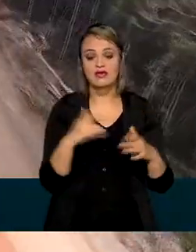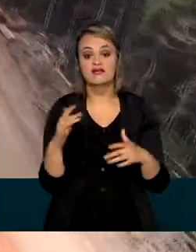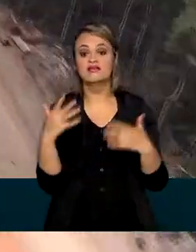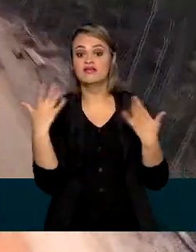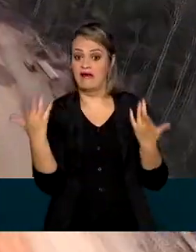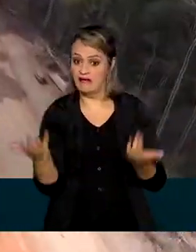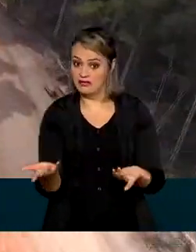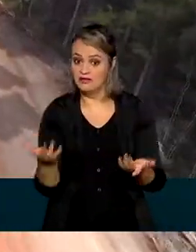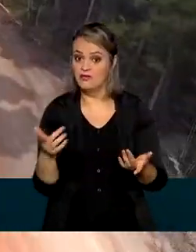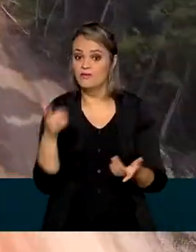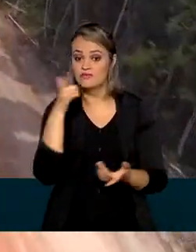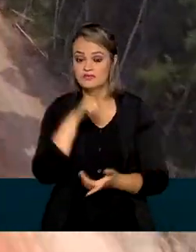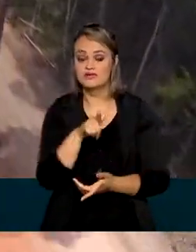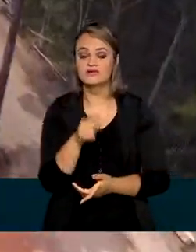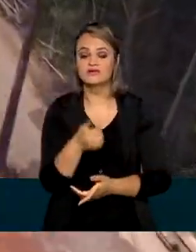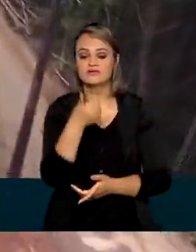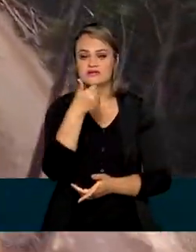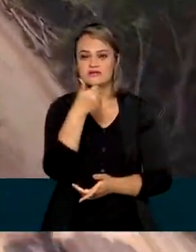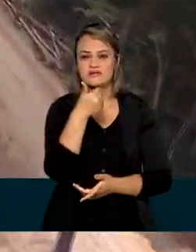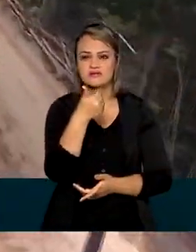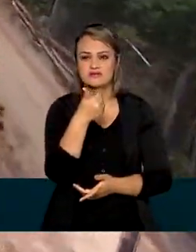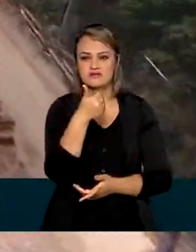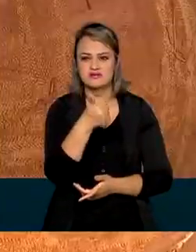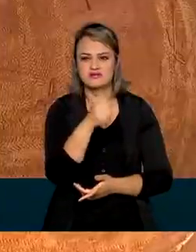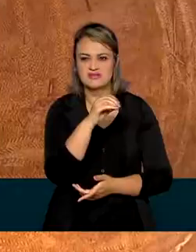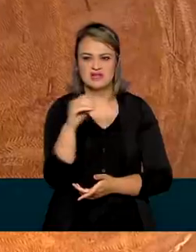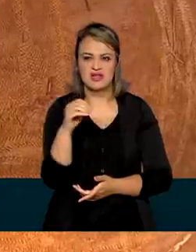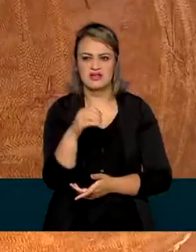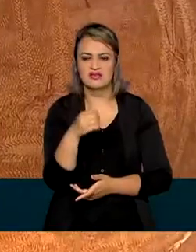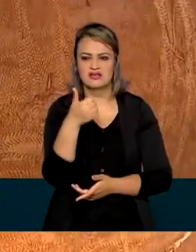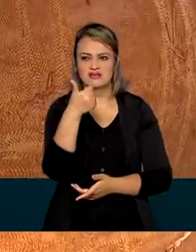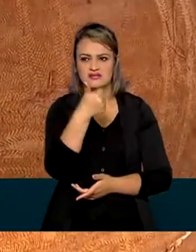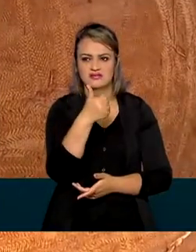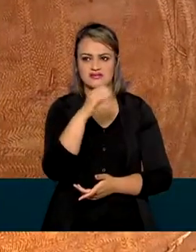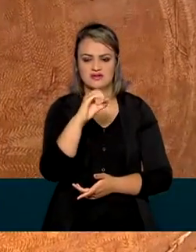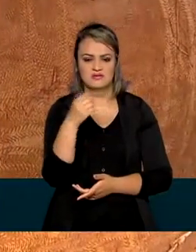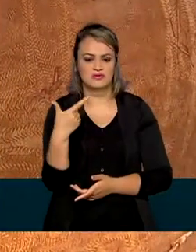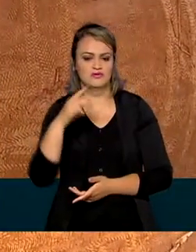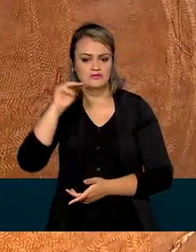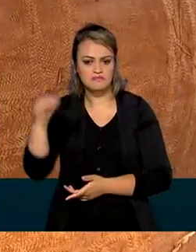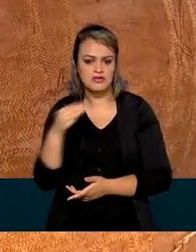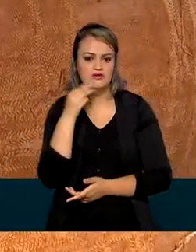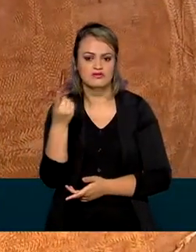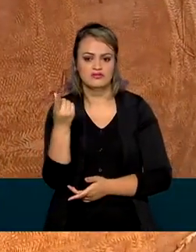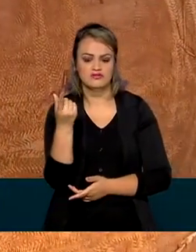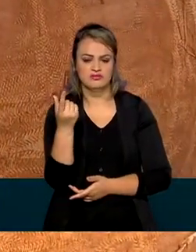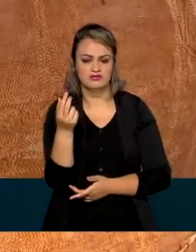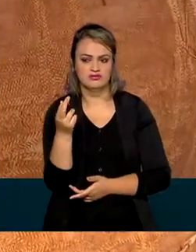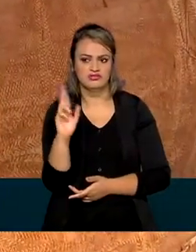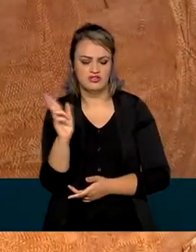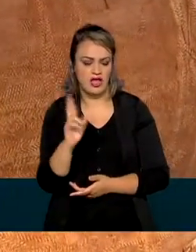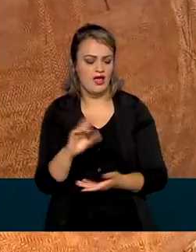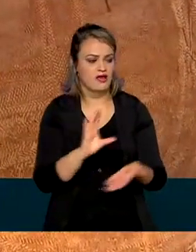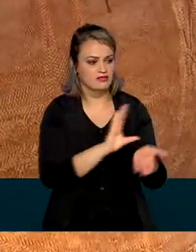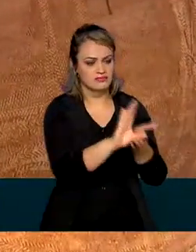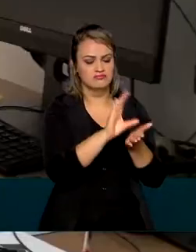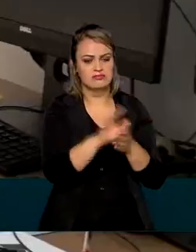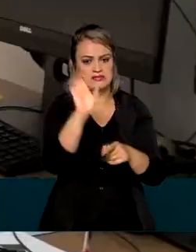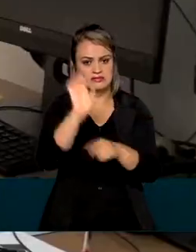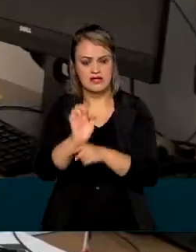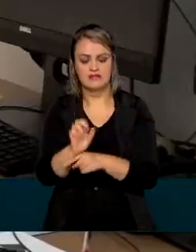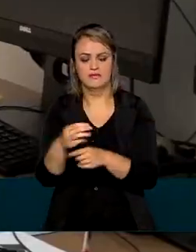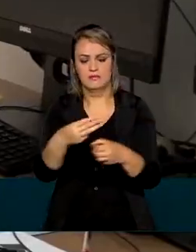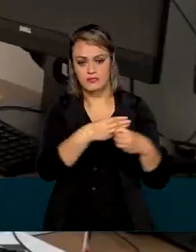em torno de 102 milhões de reais de recursos arrecadados para o governo federal, estados e municípios.